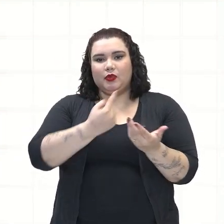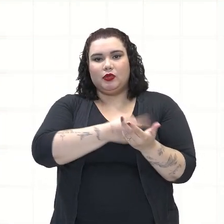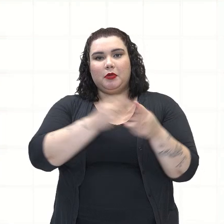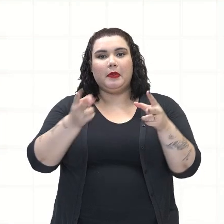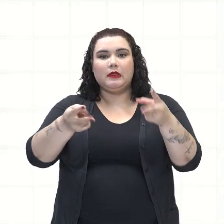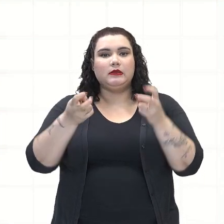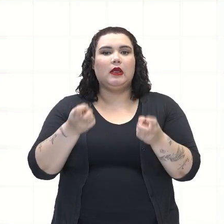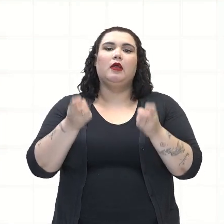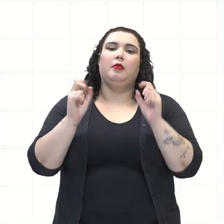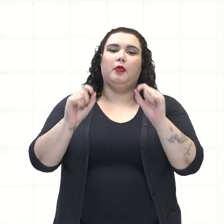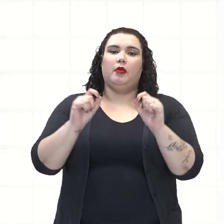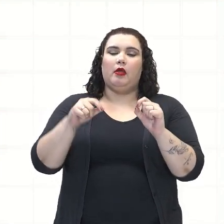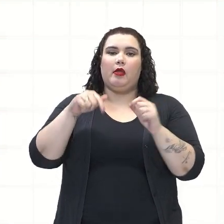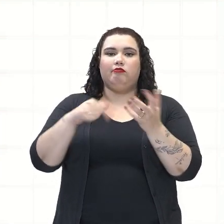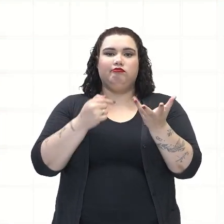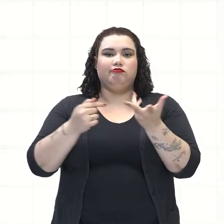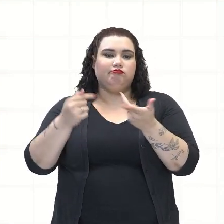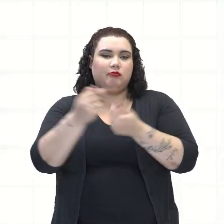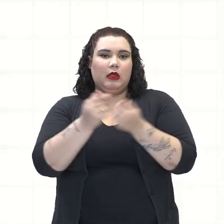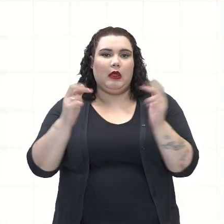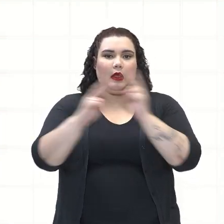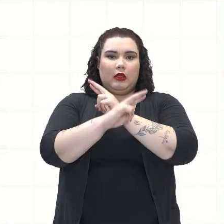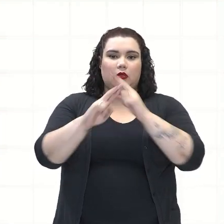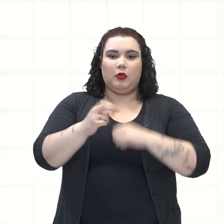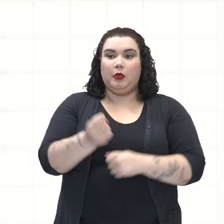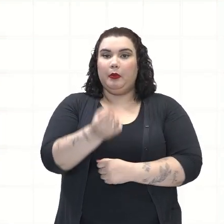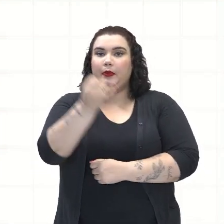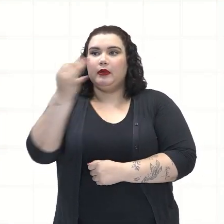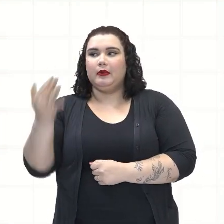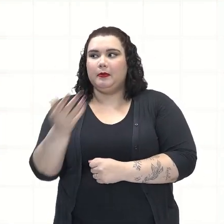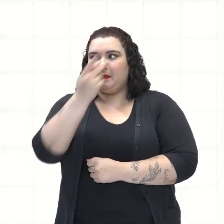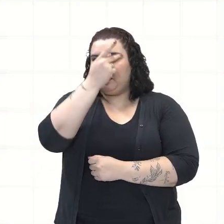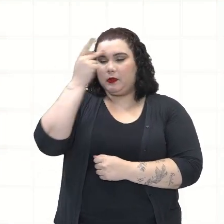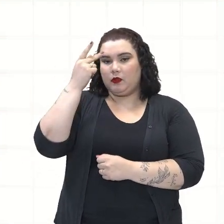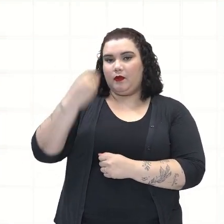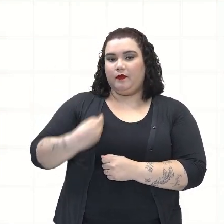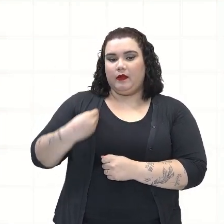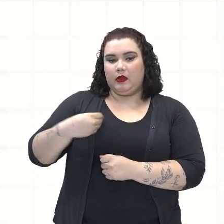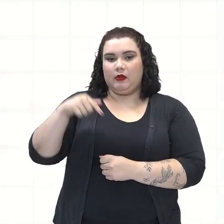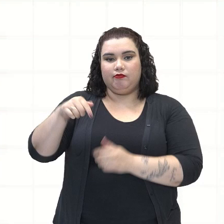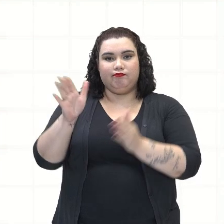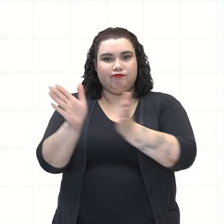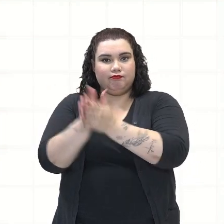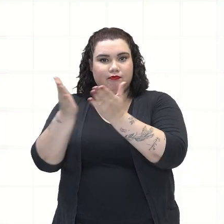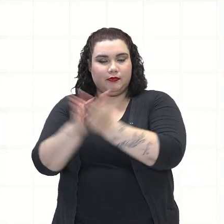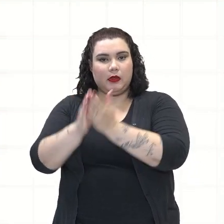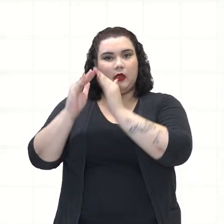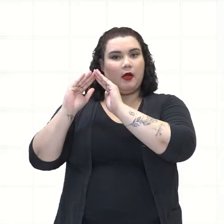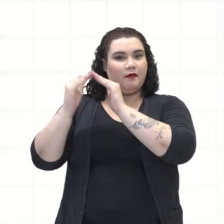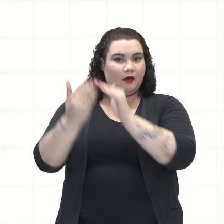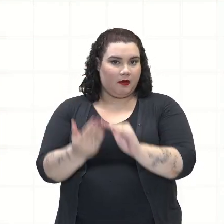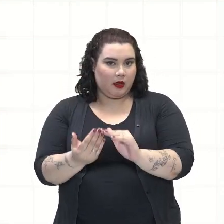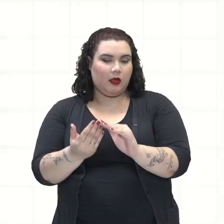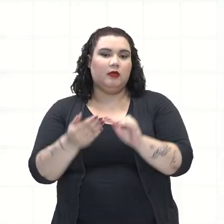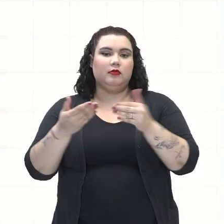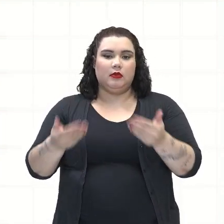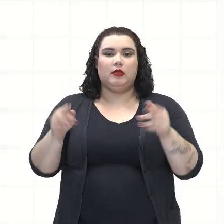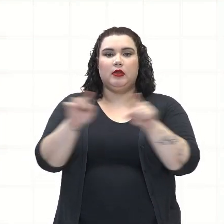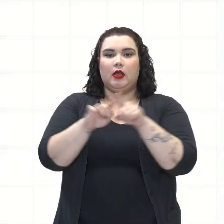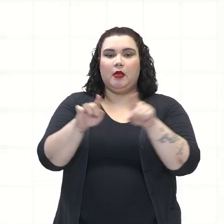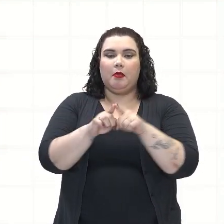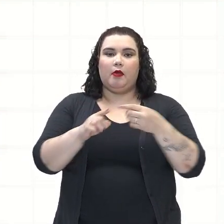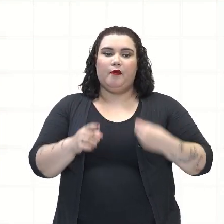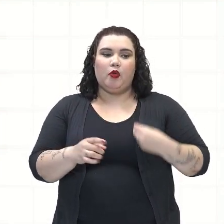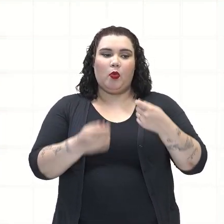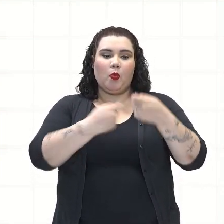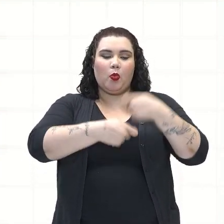consideração as questões relacionadas ao quantitativo de pessoas que vivem em favelas e outros fatores, como os indicadores sociais e econômicos